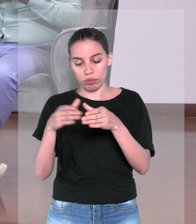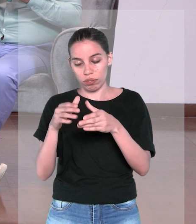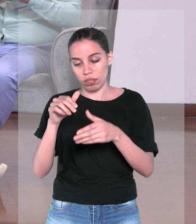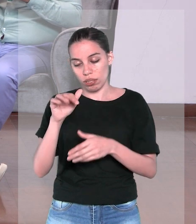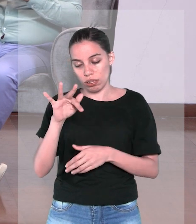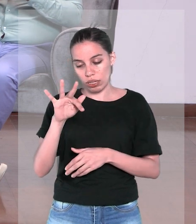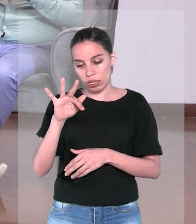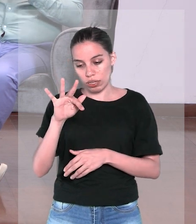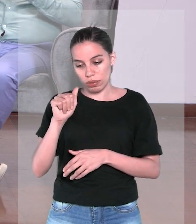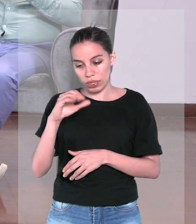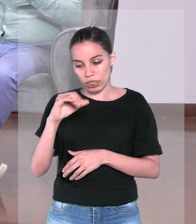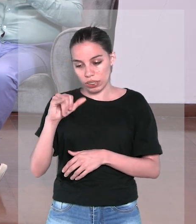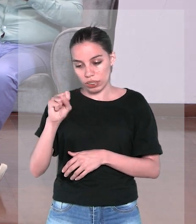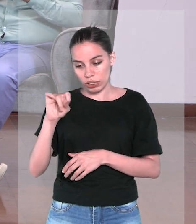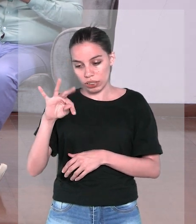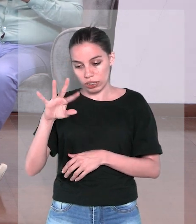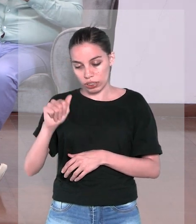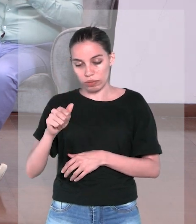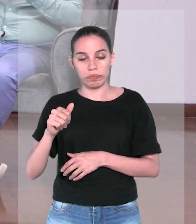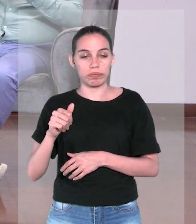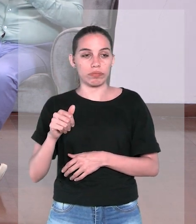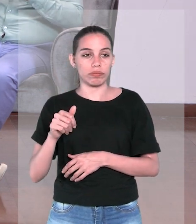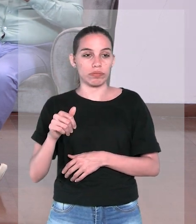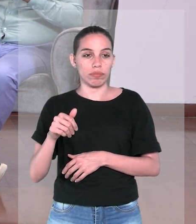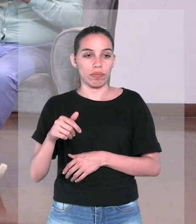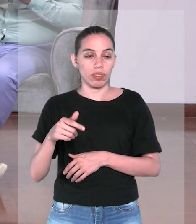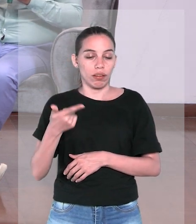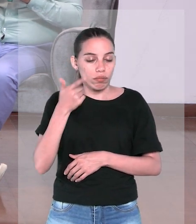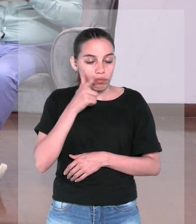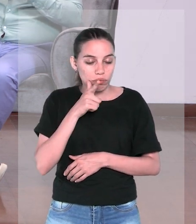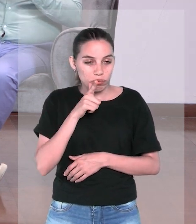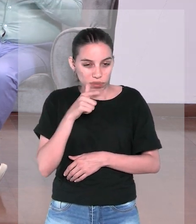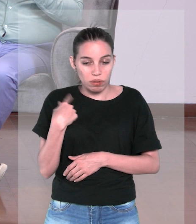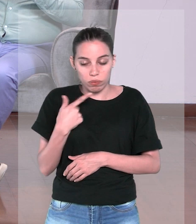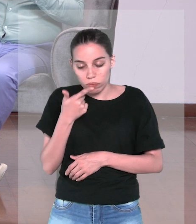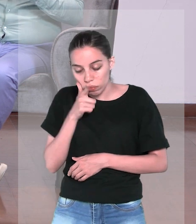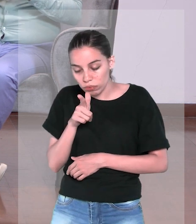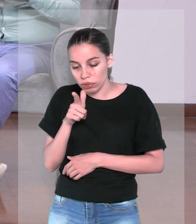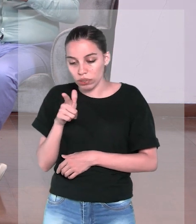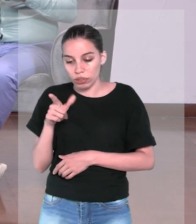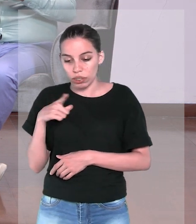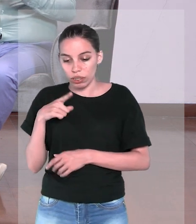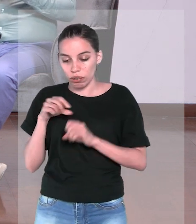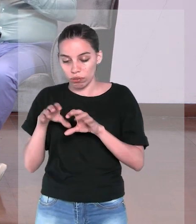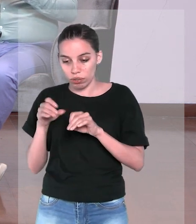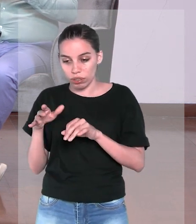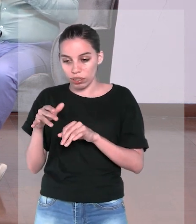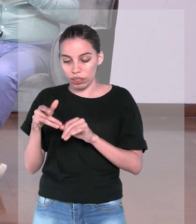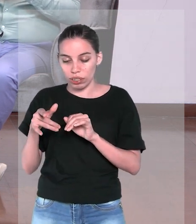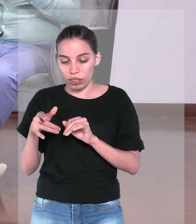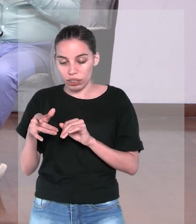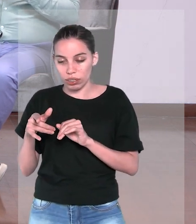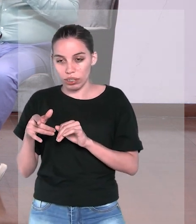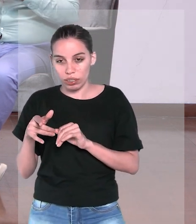manutenção deles. Então vamos ter que ter uma educação antirracista, uma educação antifascista. E aí eu vou dizer uma coisa que muitas